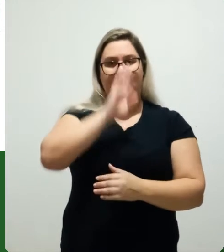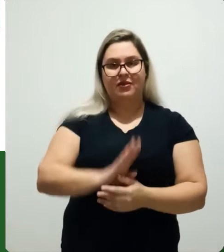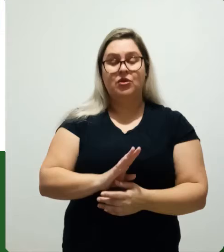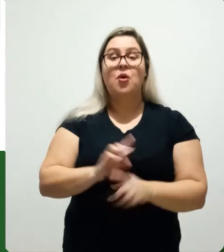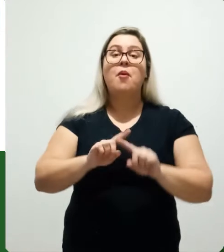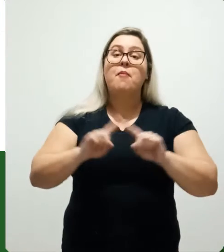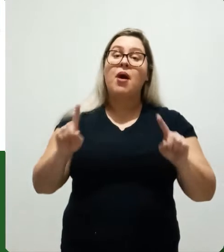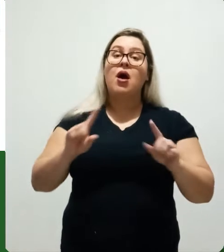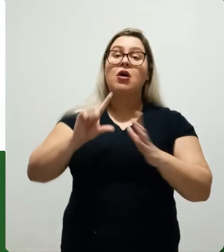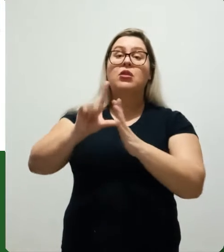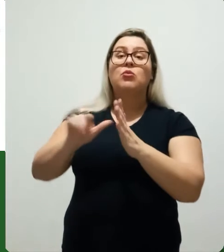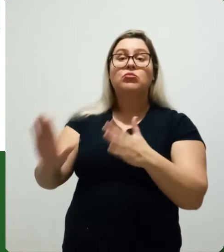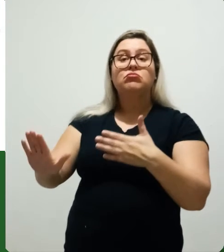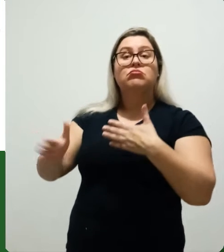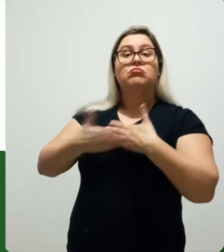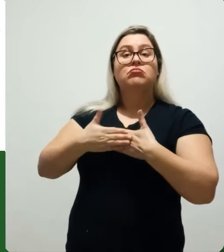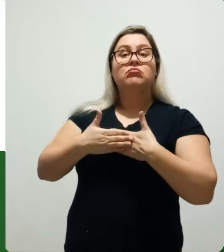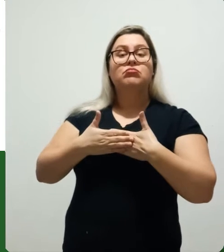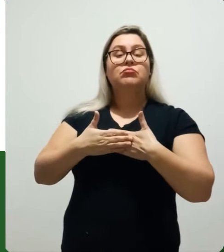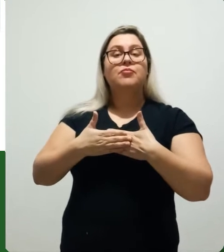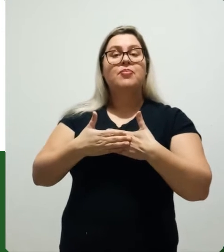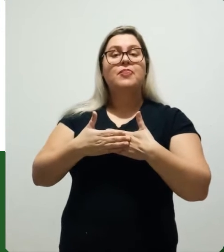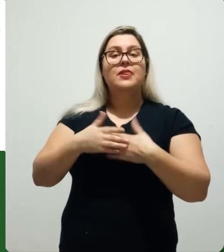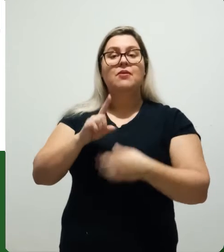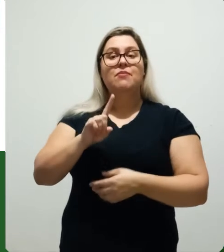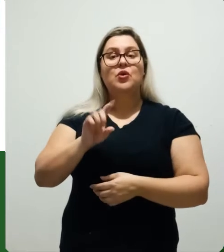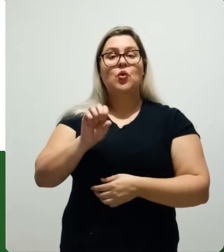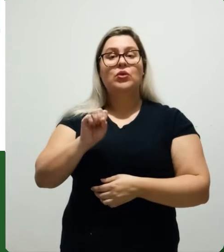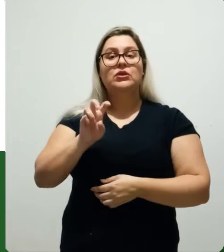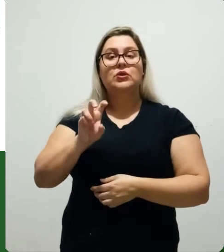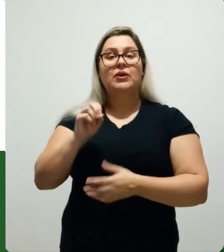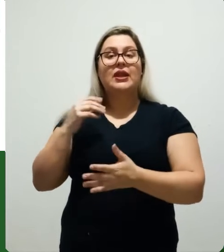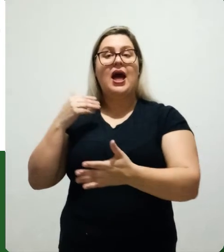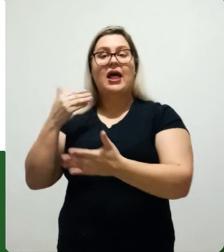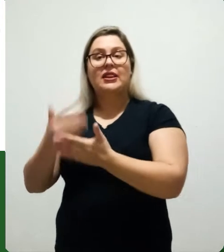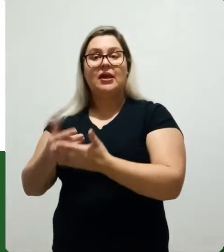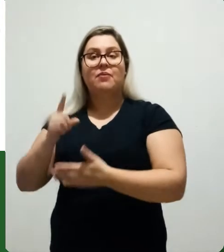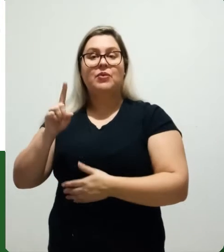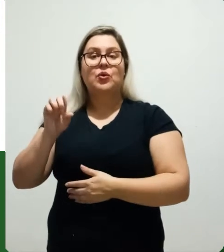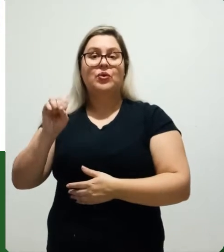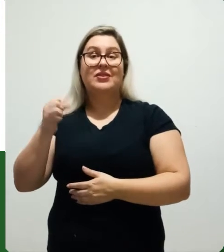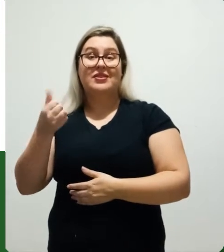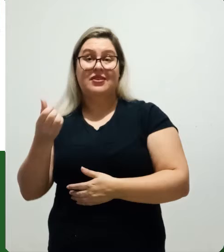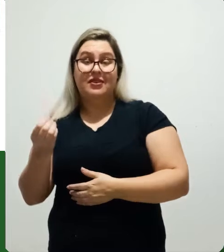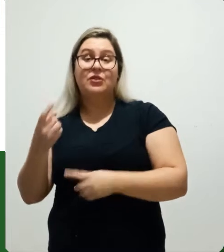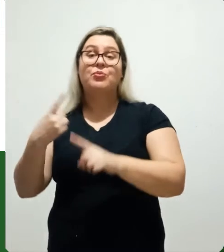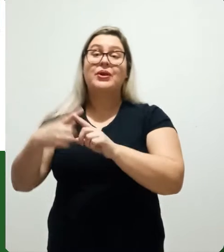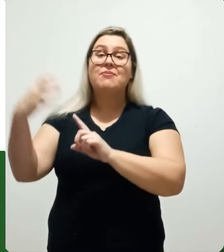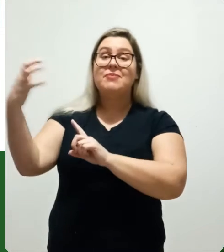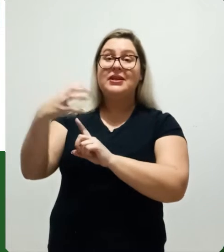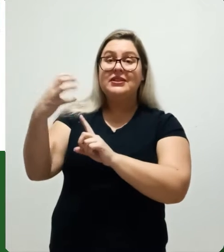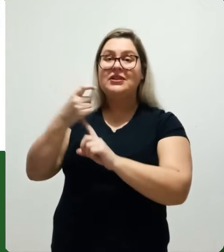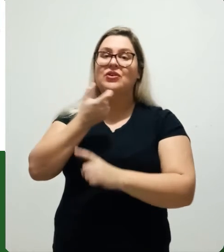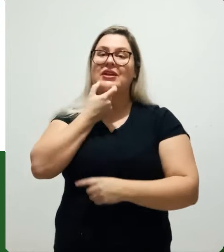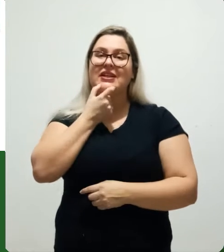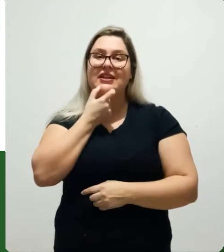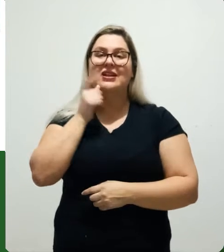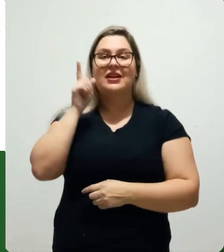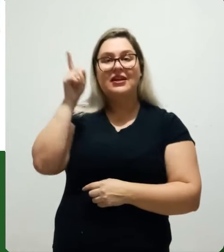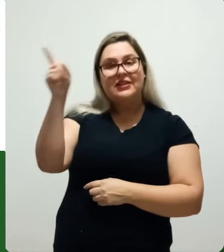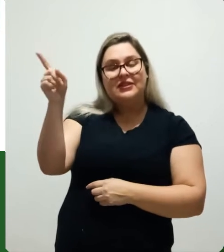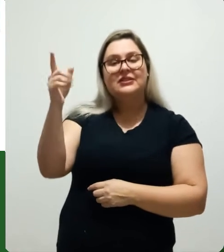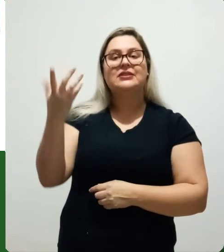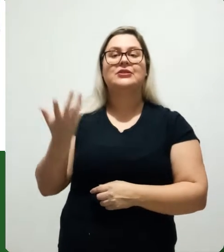Bom, por que há um fechamento da escravidão nesse período de 1850 a 1860? Há uma pressão dos ingleses para que